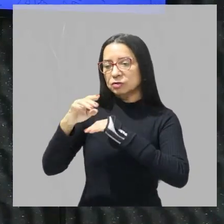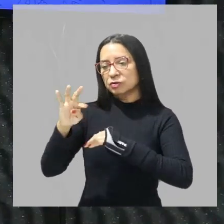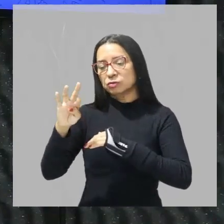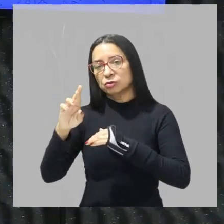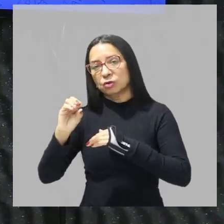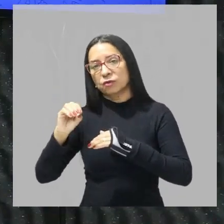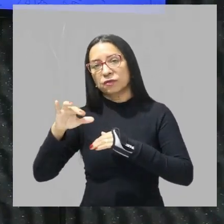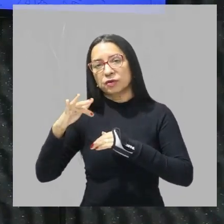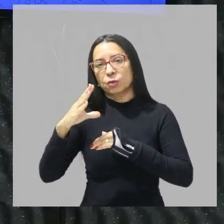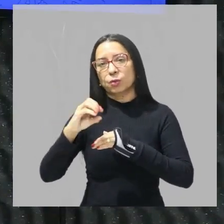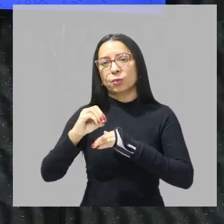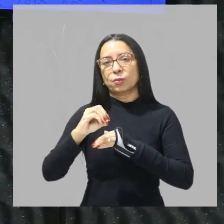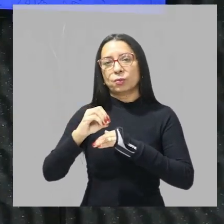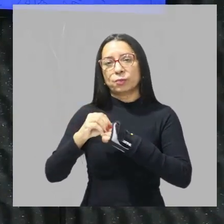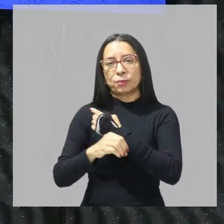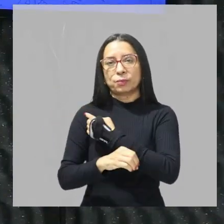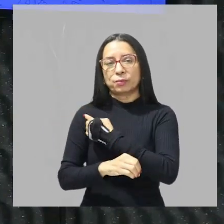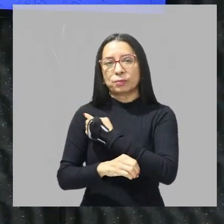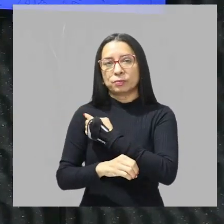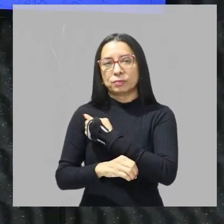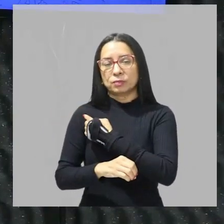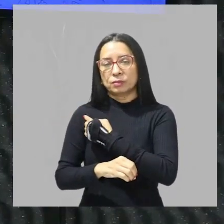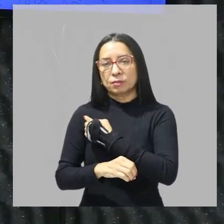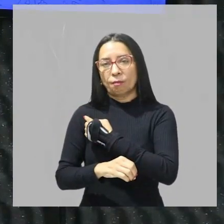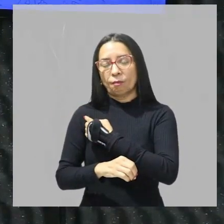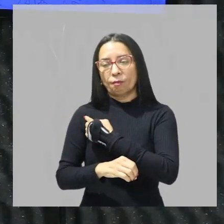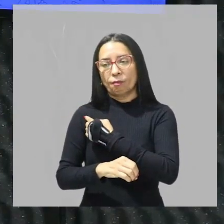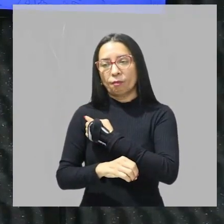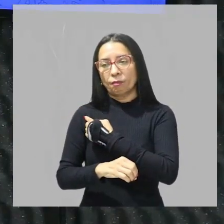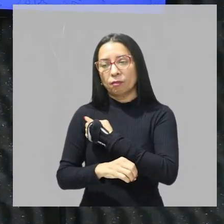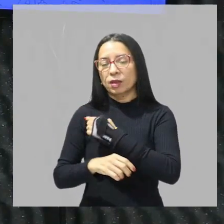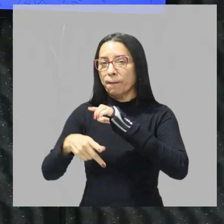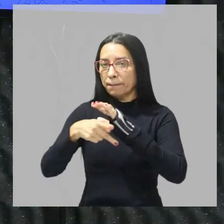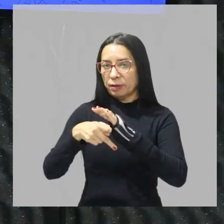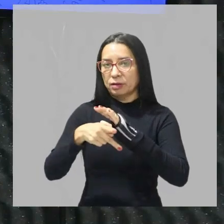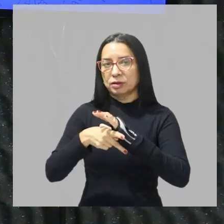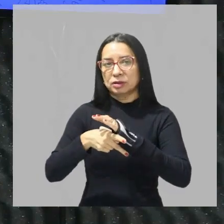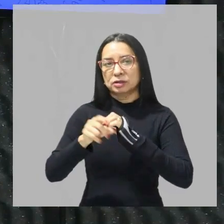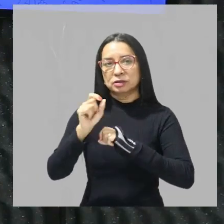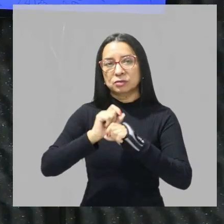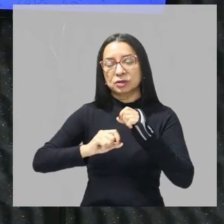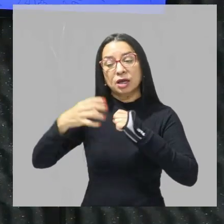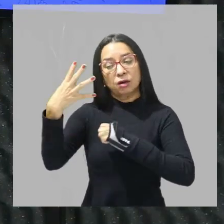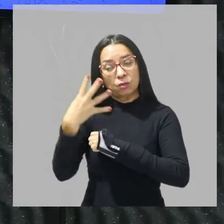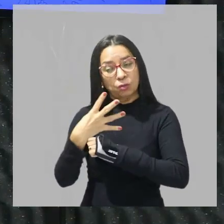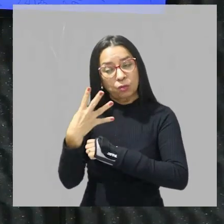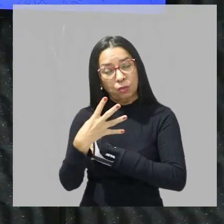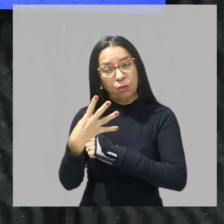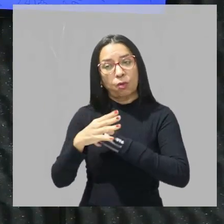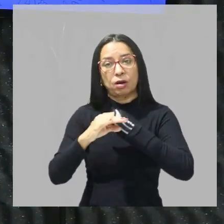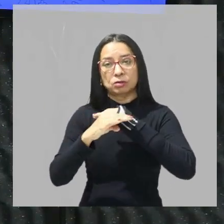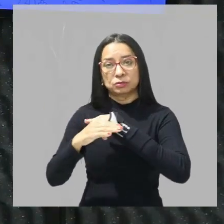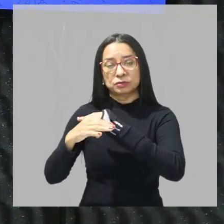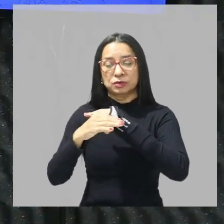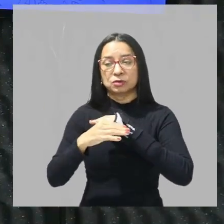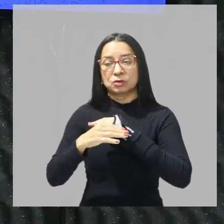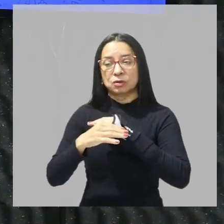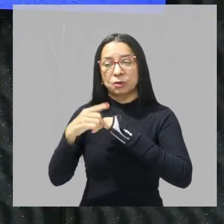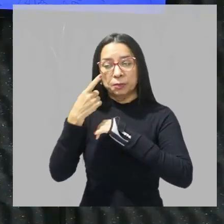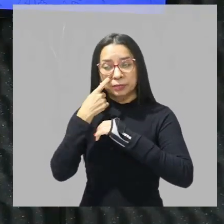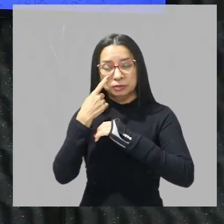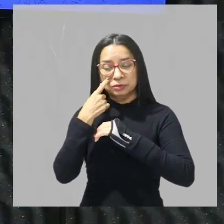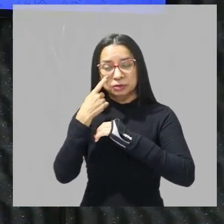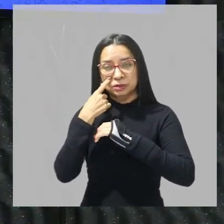só, consumidor terciário, ele pertence ao quarto nível trófico, pessoal, porque